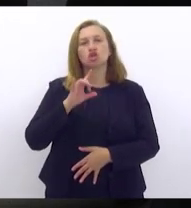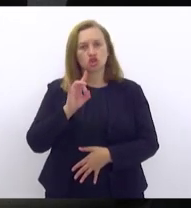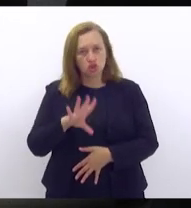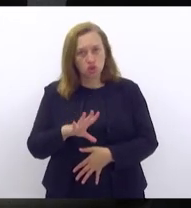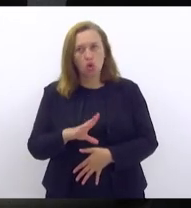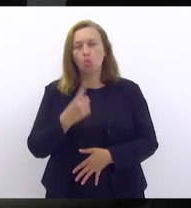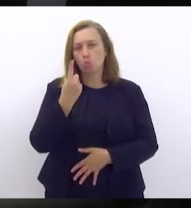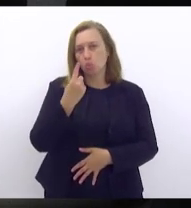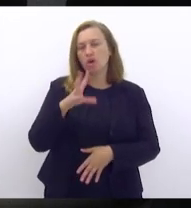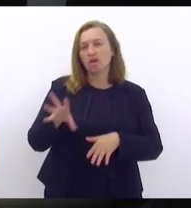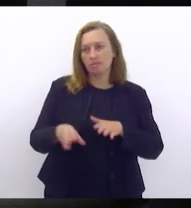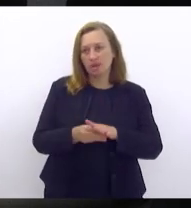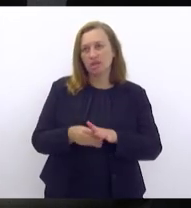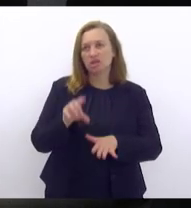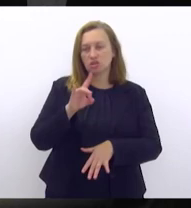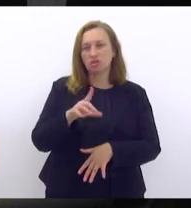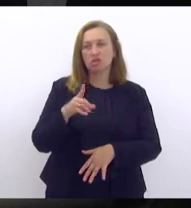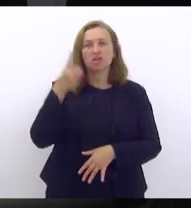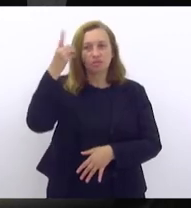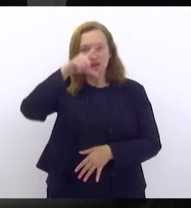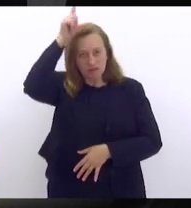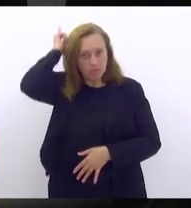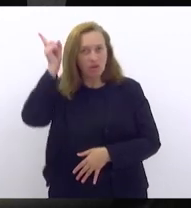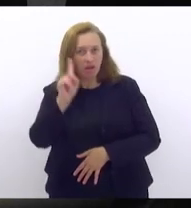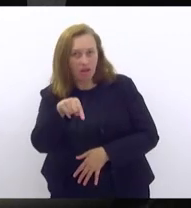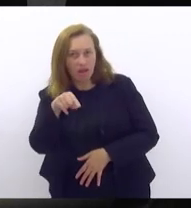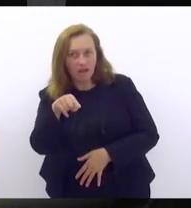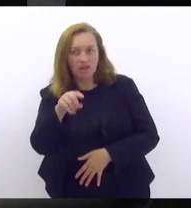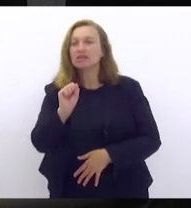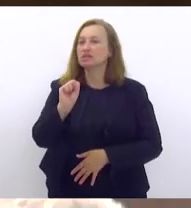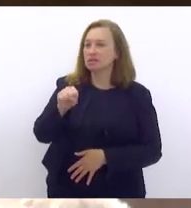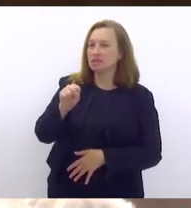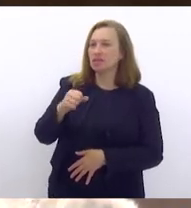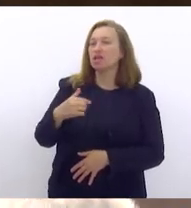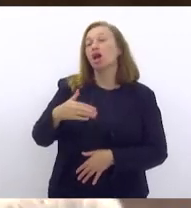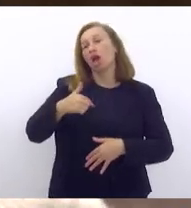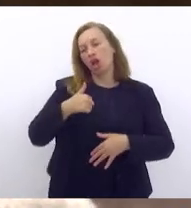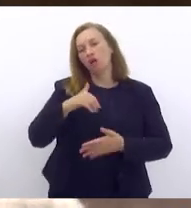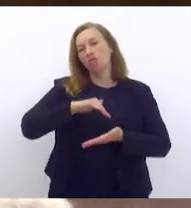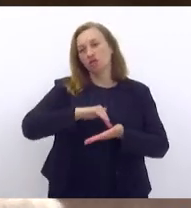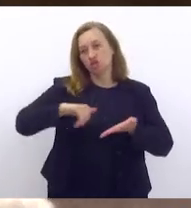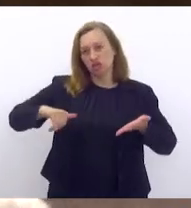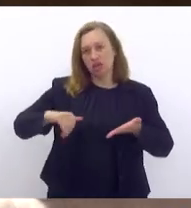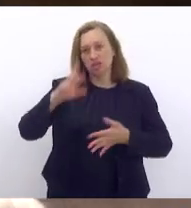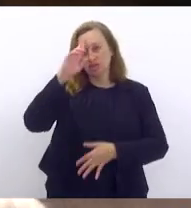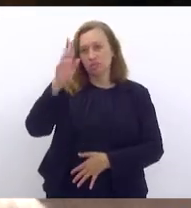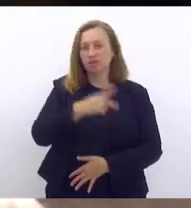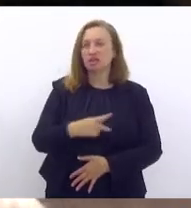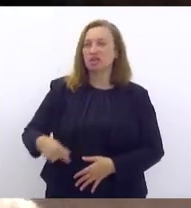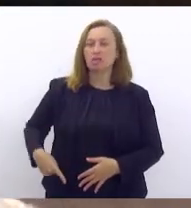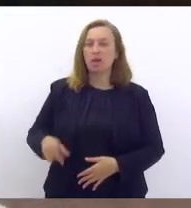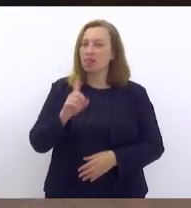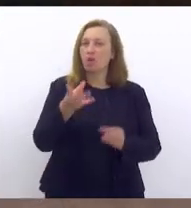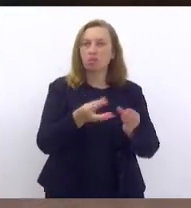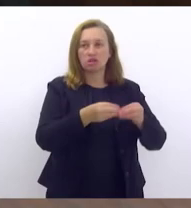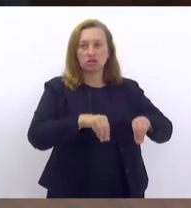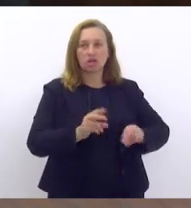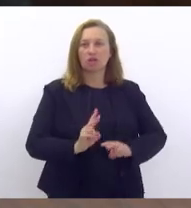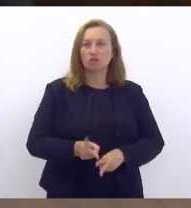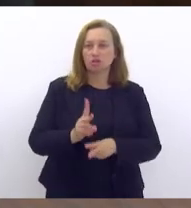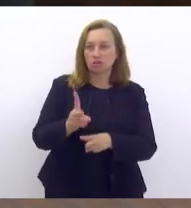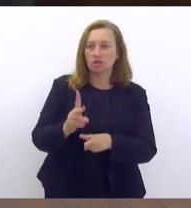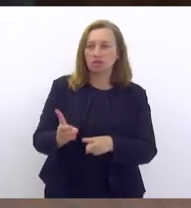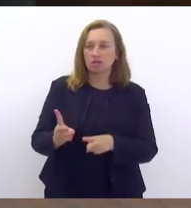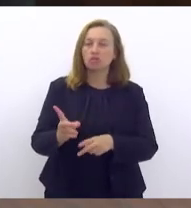Só uma emenda. É de Luiz Paulo, não é? Isso. Então, vou retirar, senhor presidente, para não prejudicar o andamento.